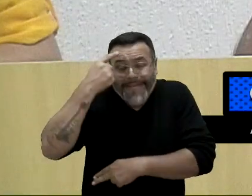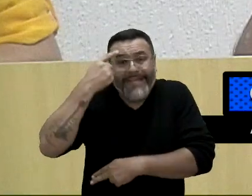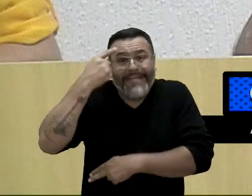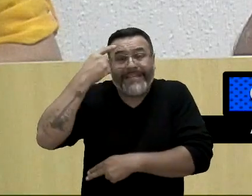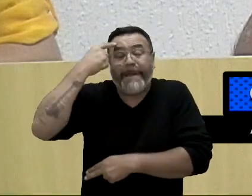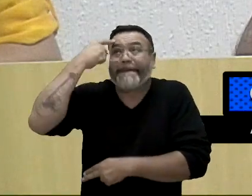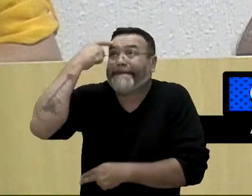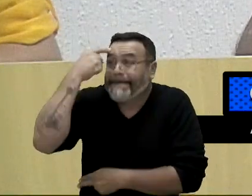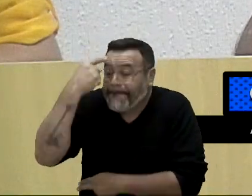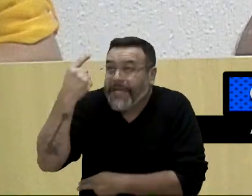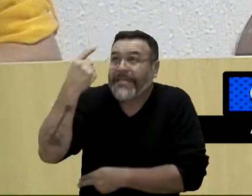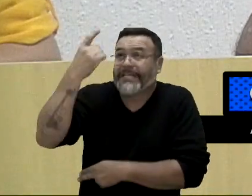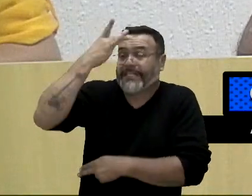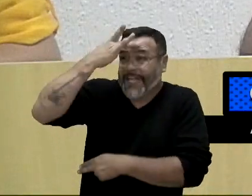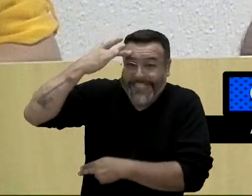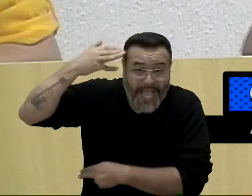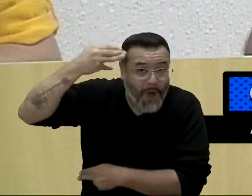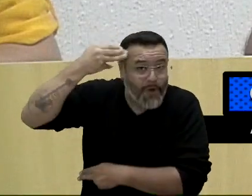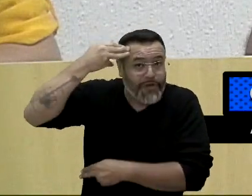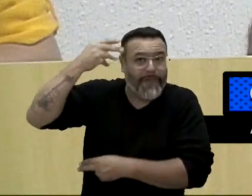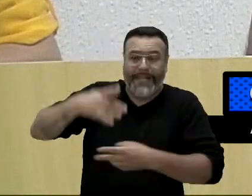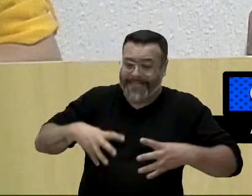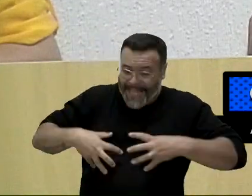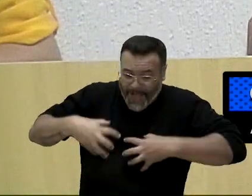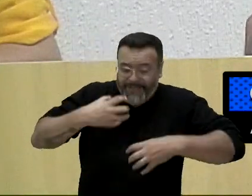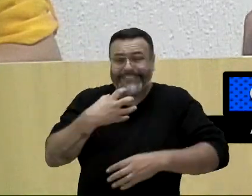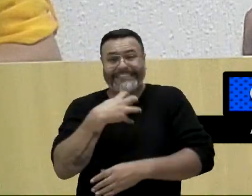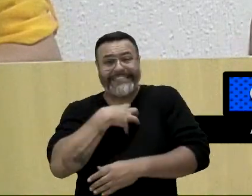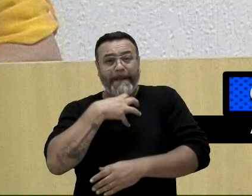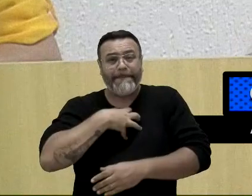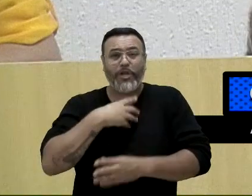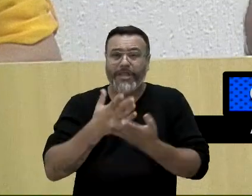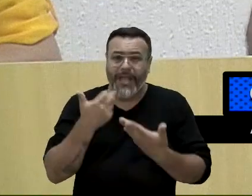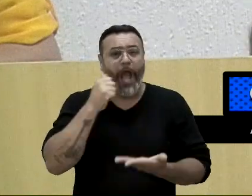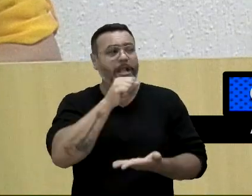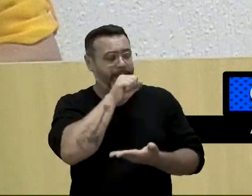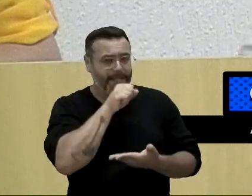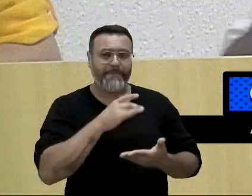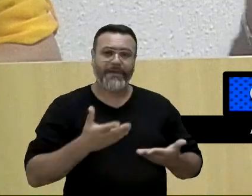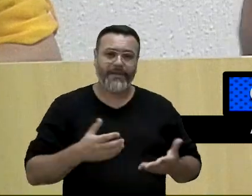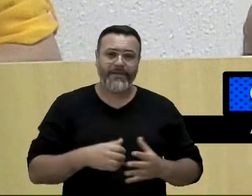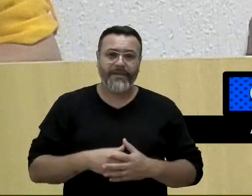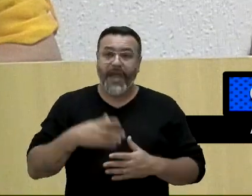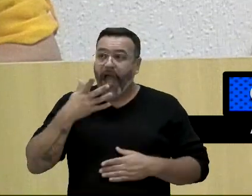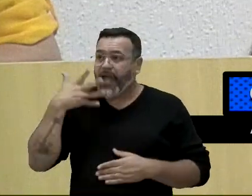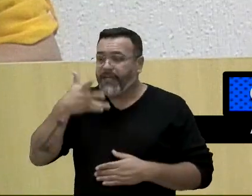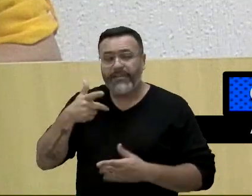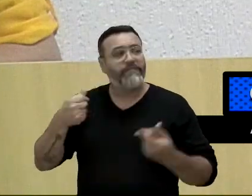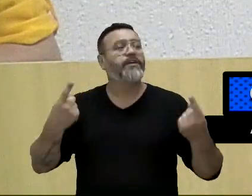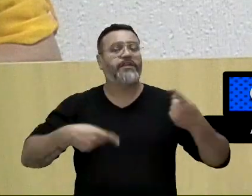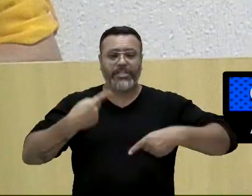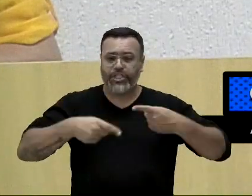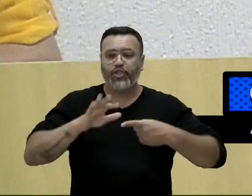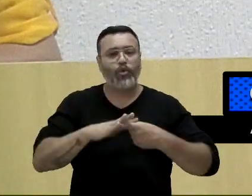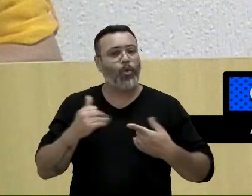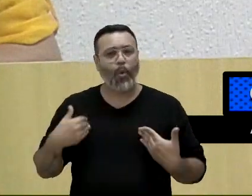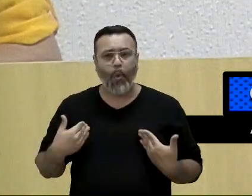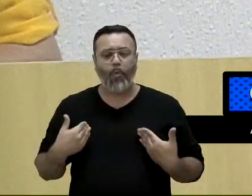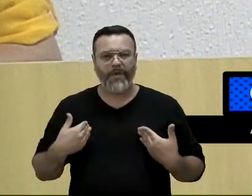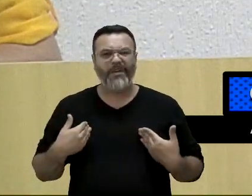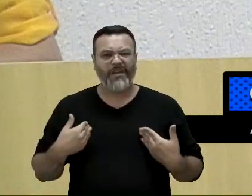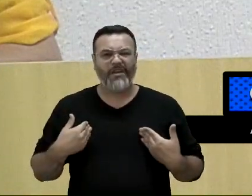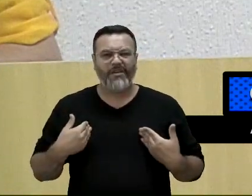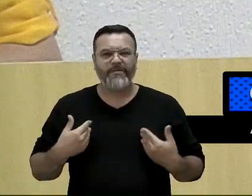mãe. Então, quando a gente fala em saúde mental, na